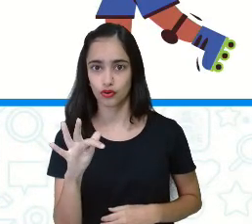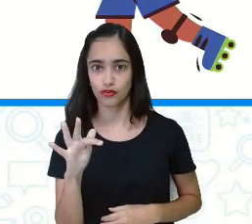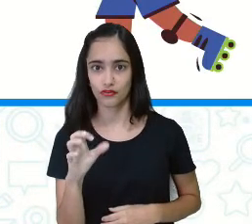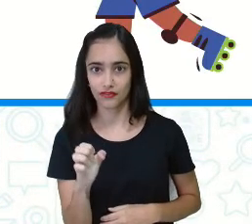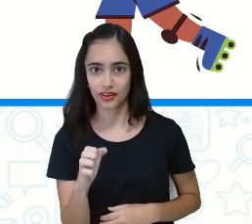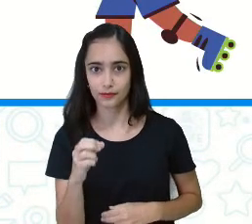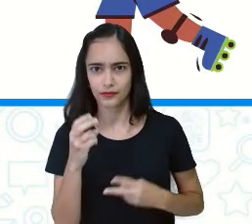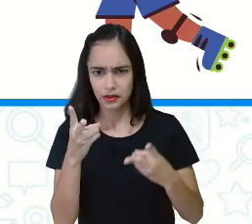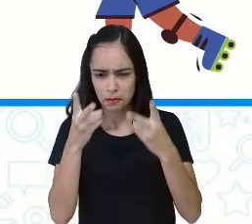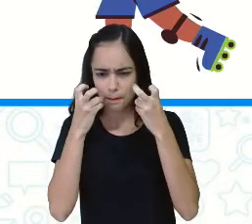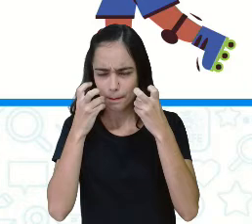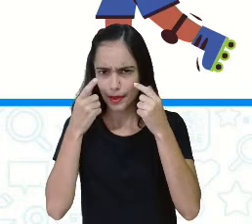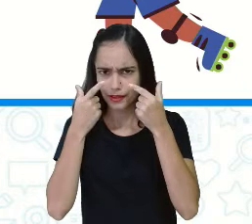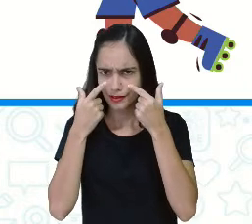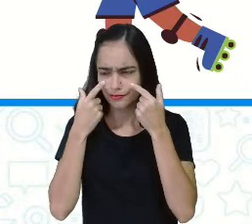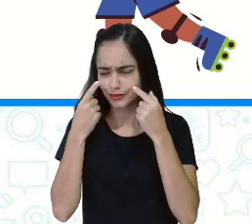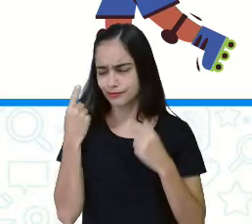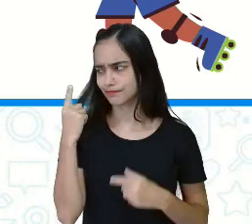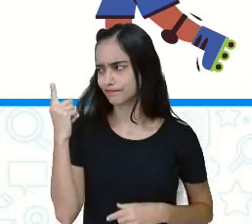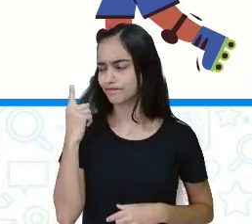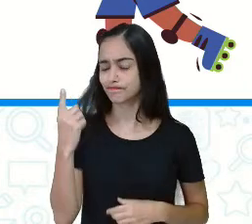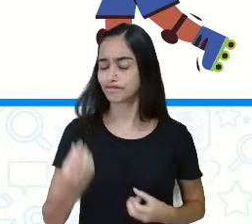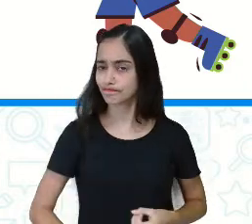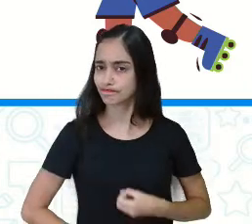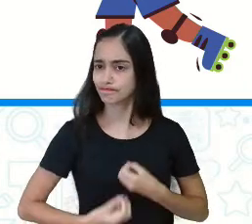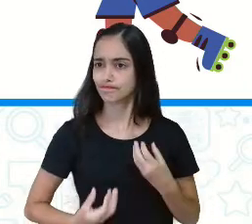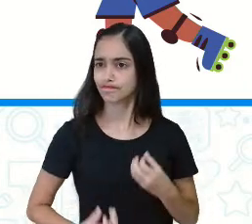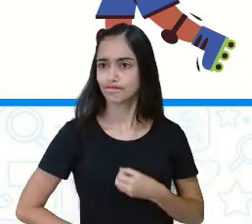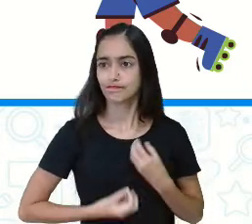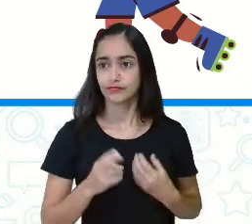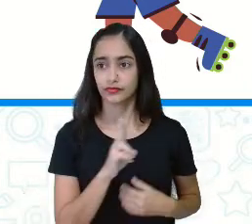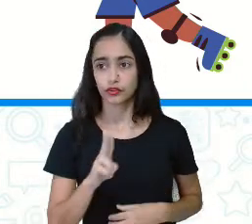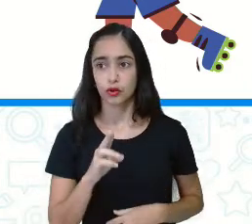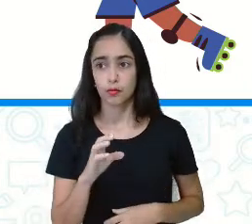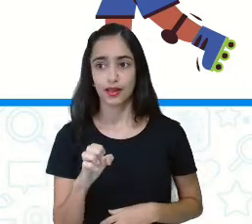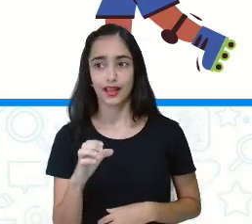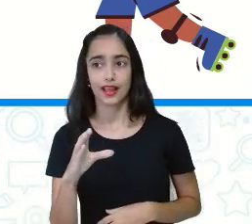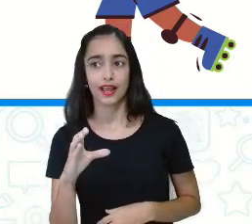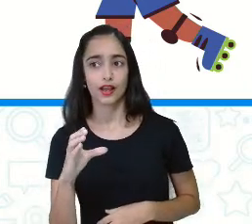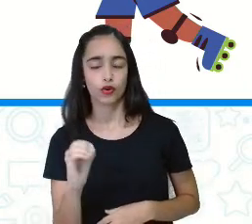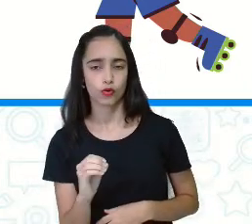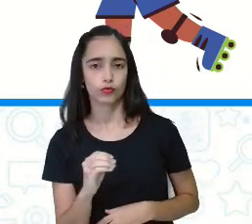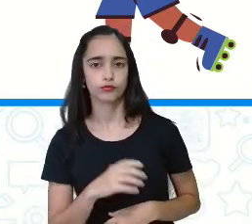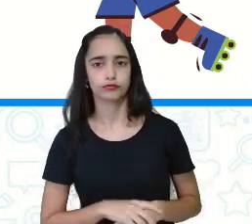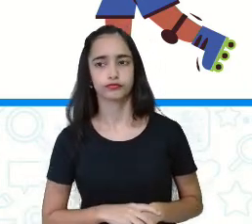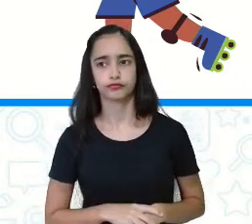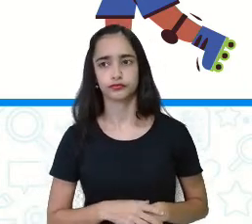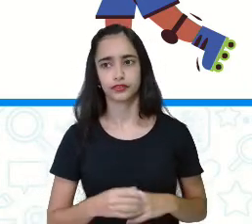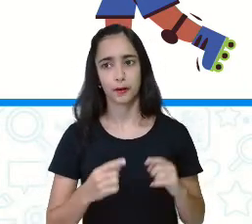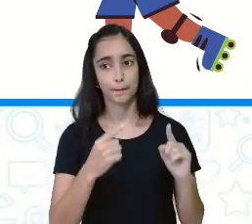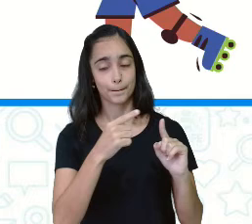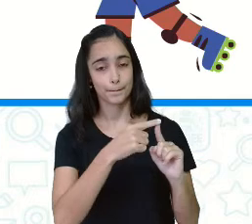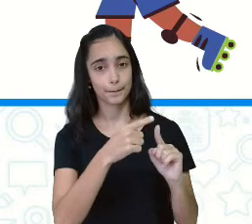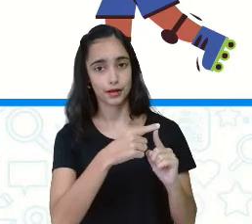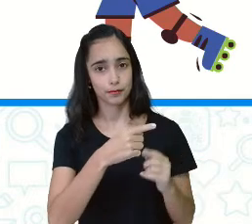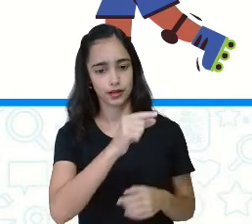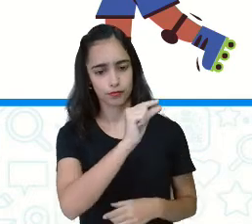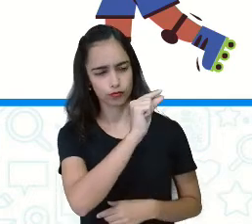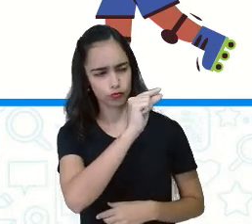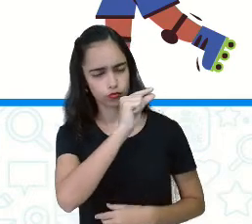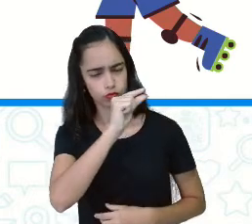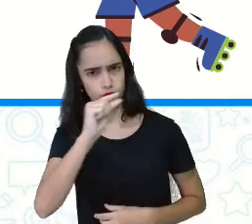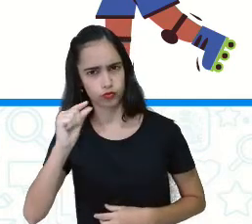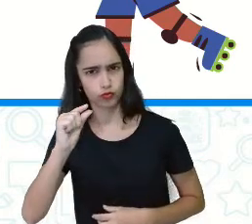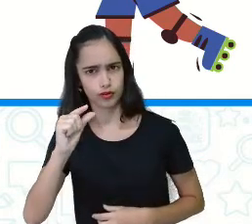Observe nesse poema aí o eco de Cecília Meirelles também. Primeira linha que eu tenho aí, a gente tem